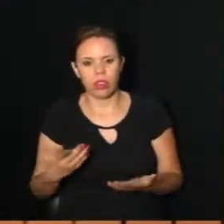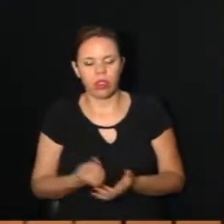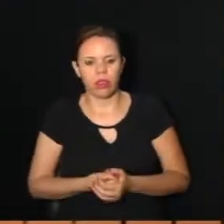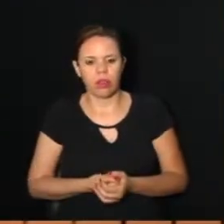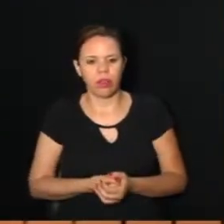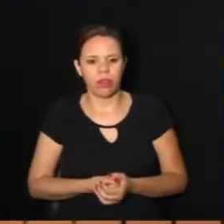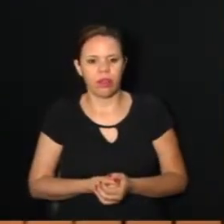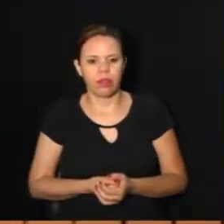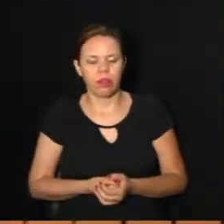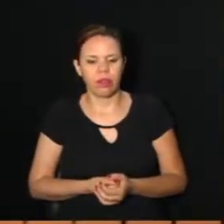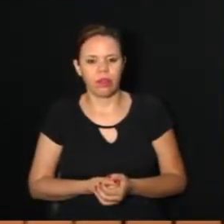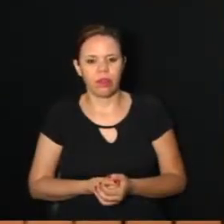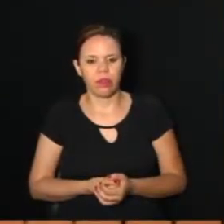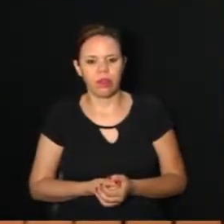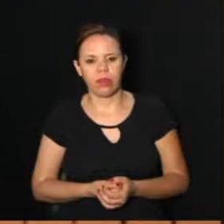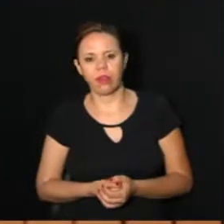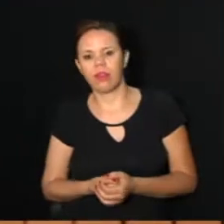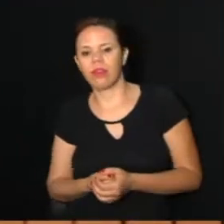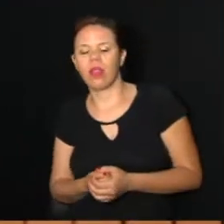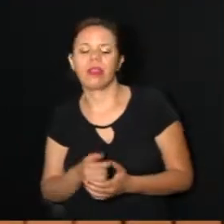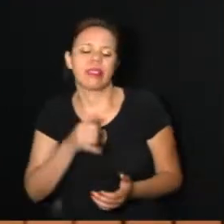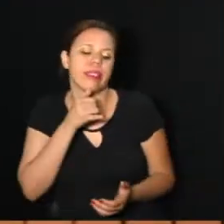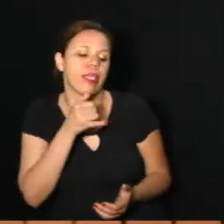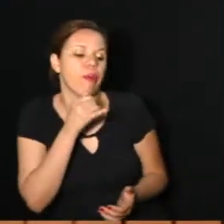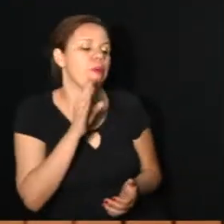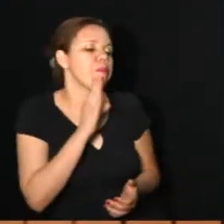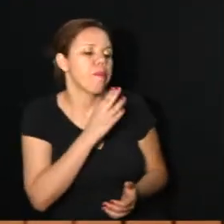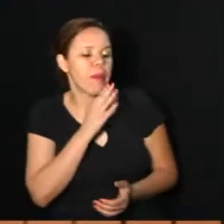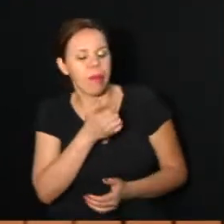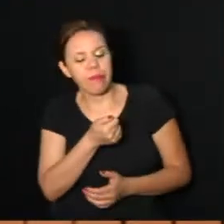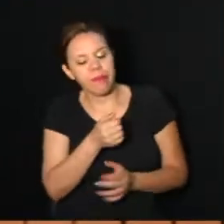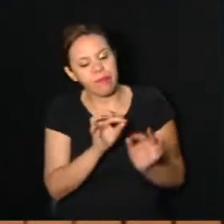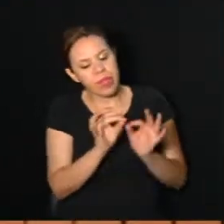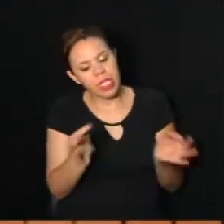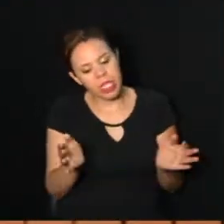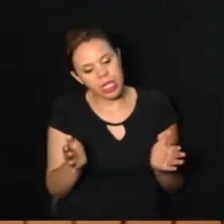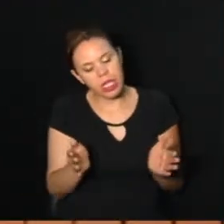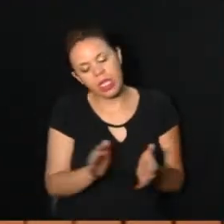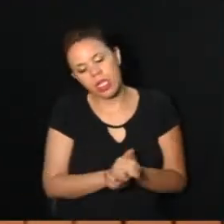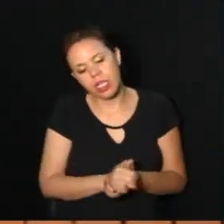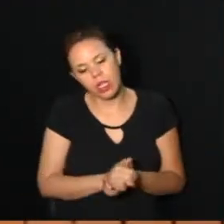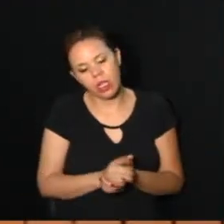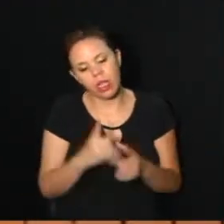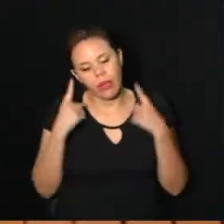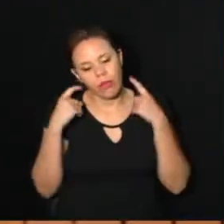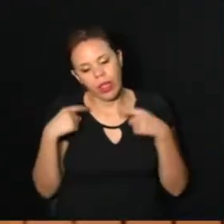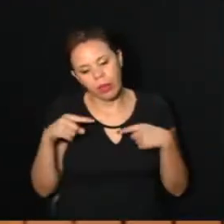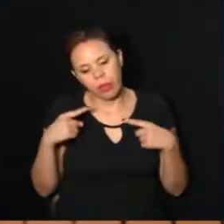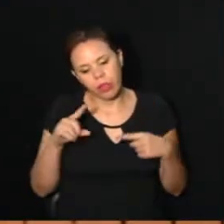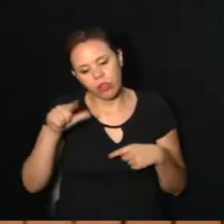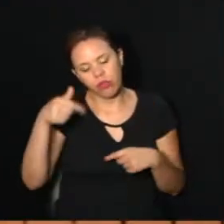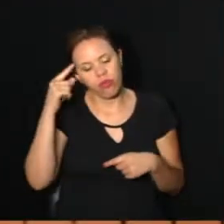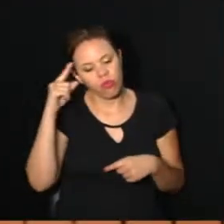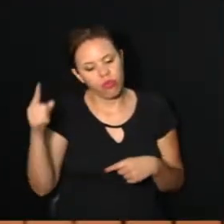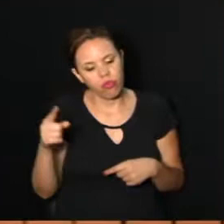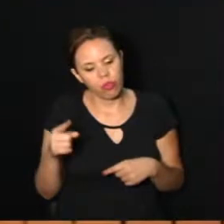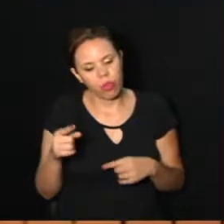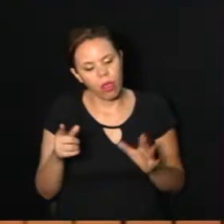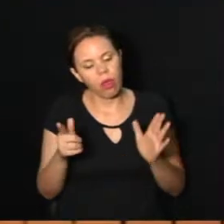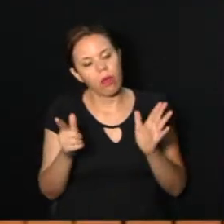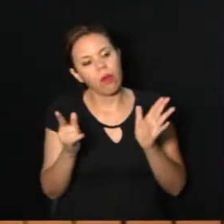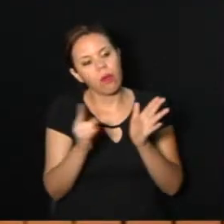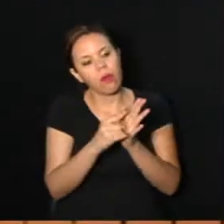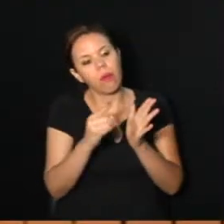Eu estou lá num bar pequenininho, resolvo fazer um som, no dia seguinte, o fiscal passou lá, amanhã está notificado para